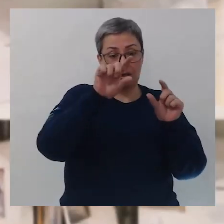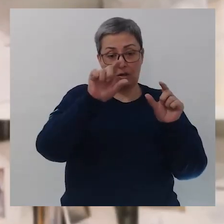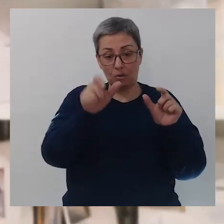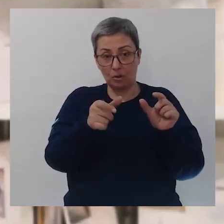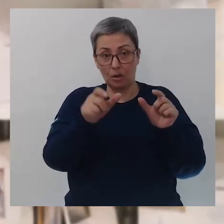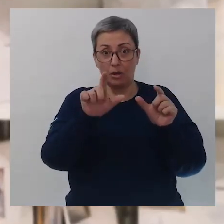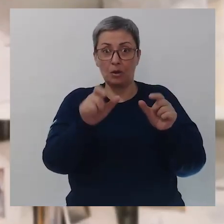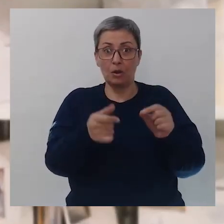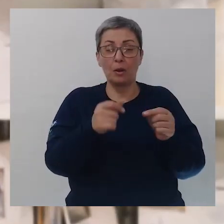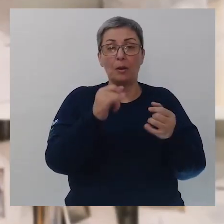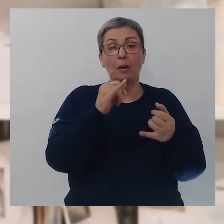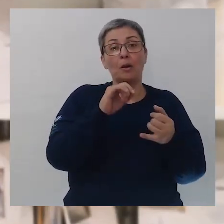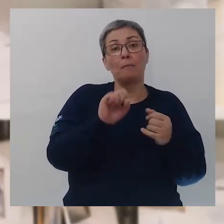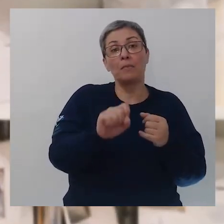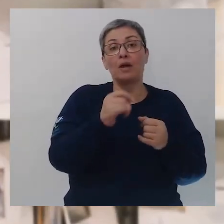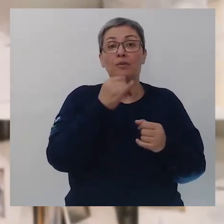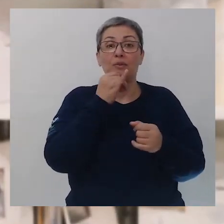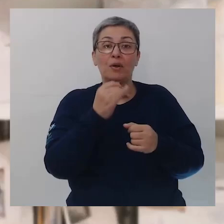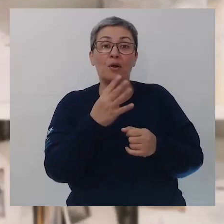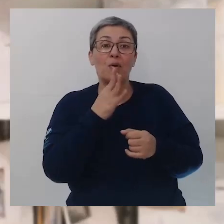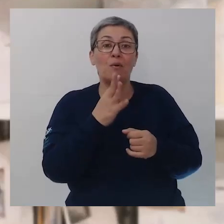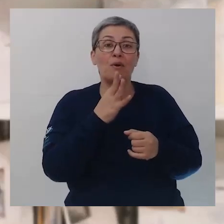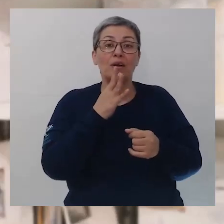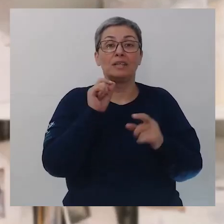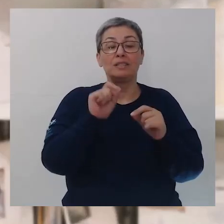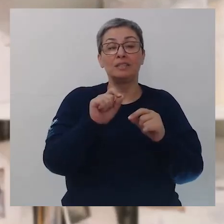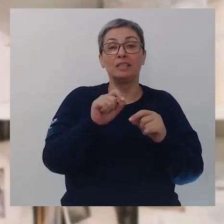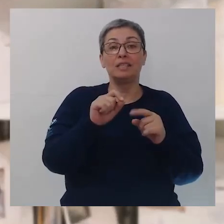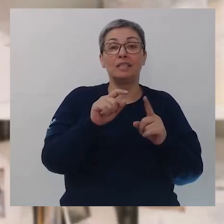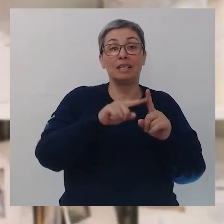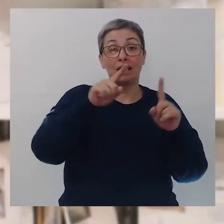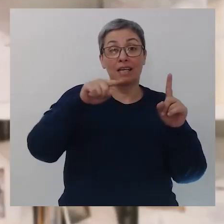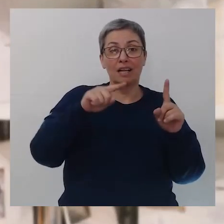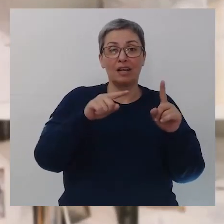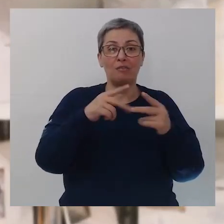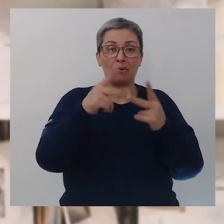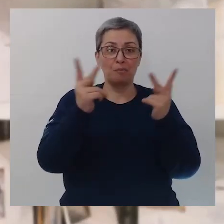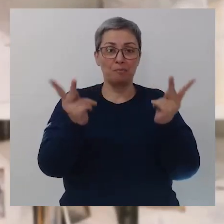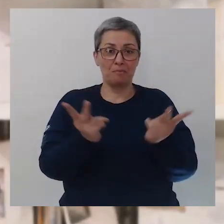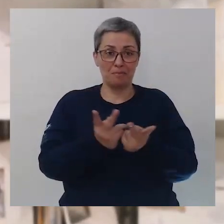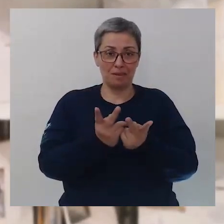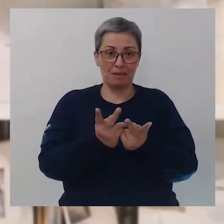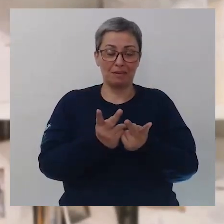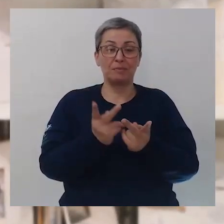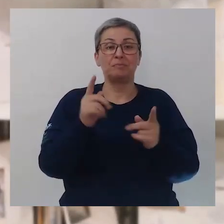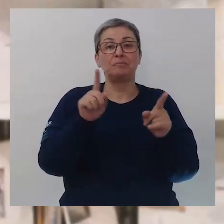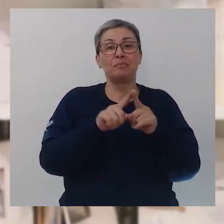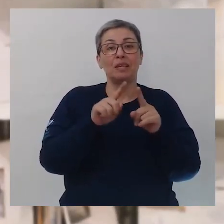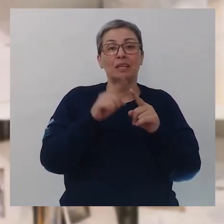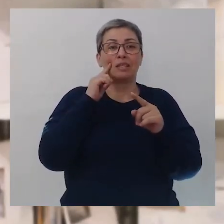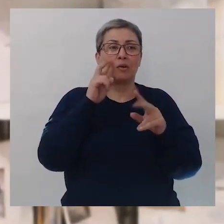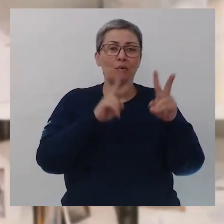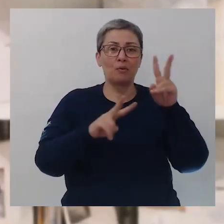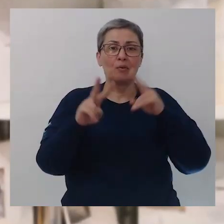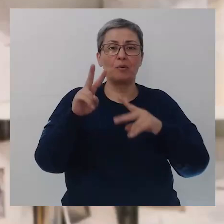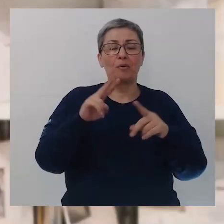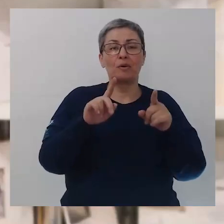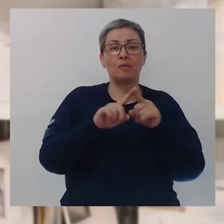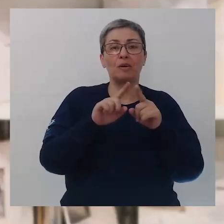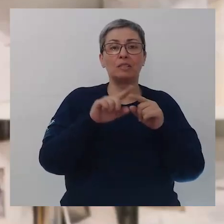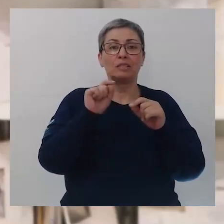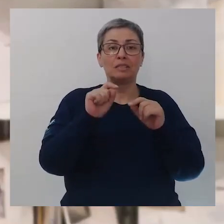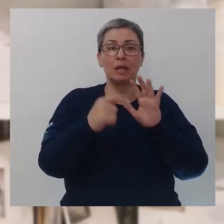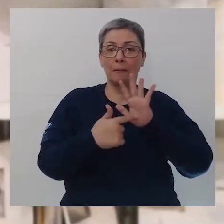setores é comumente chamado de gráfico de pizza. É uma visualização